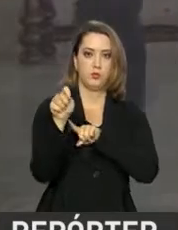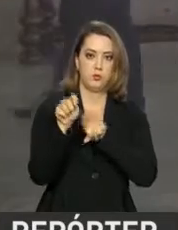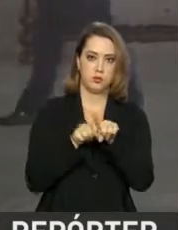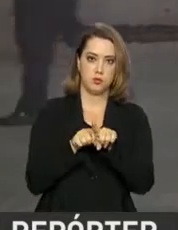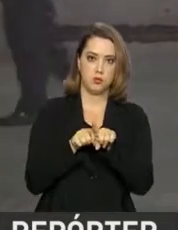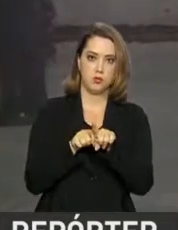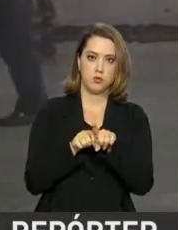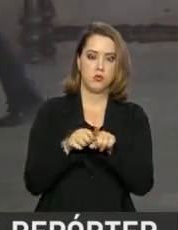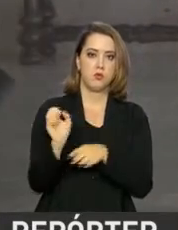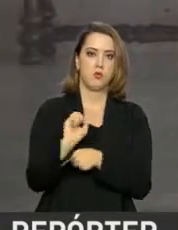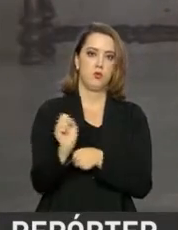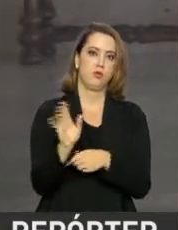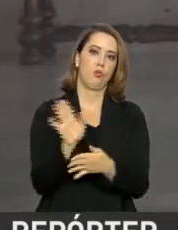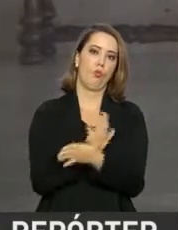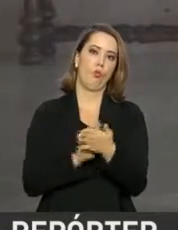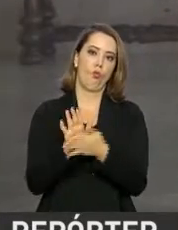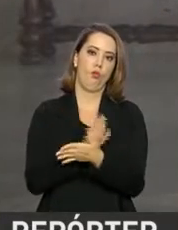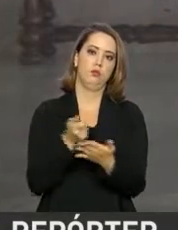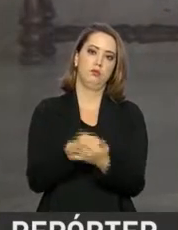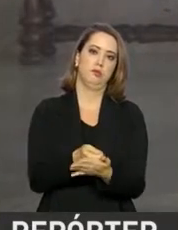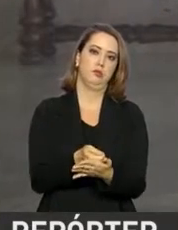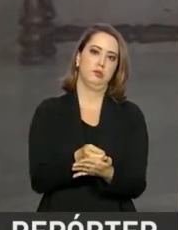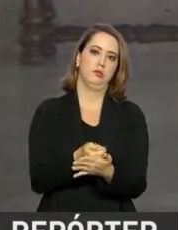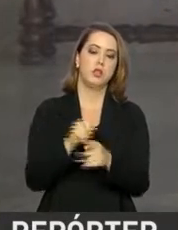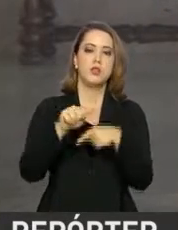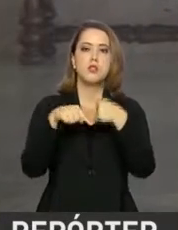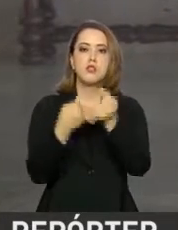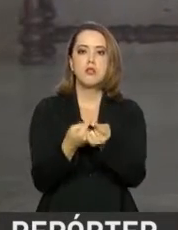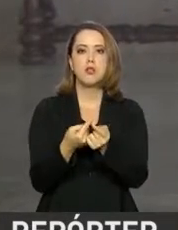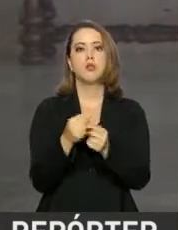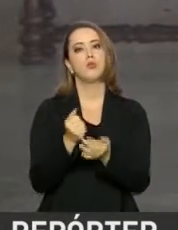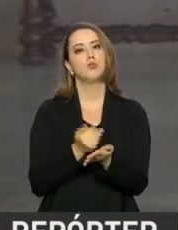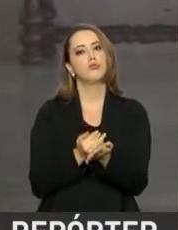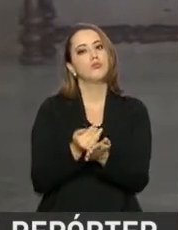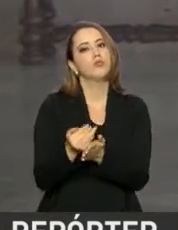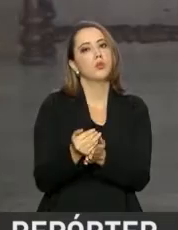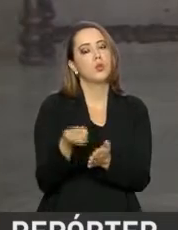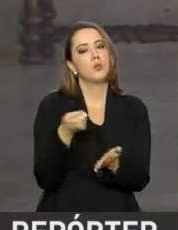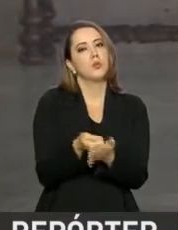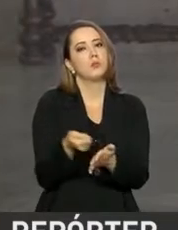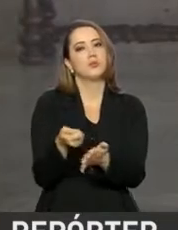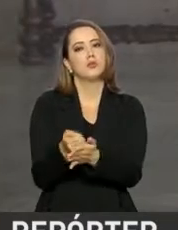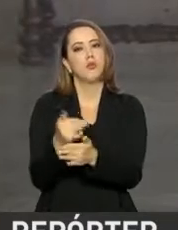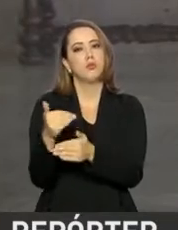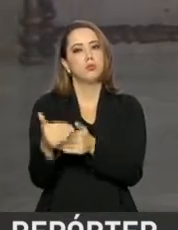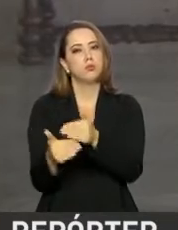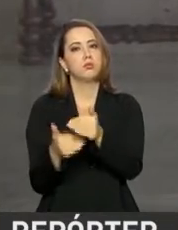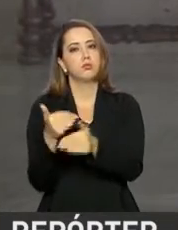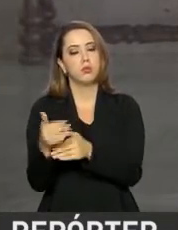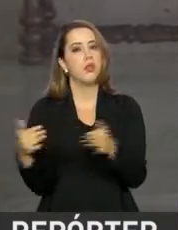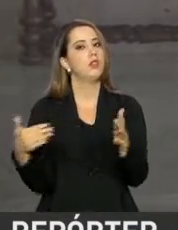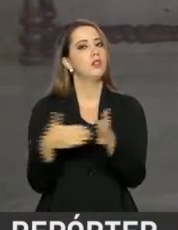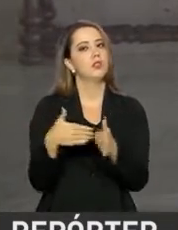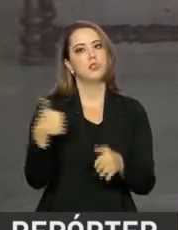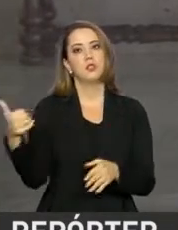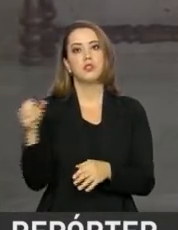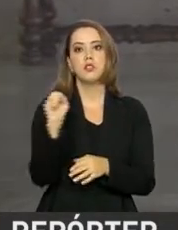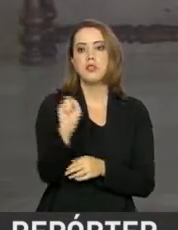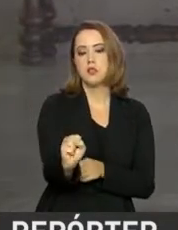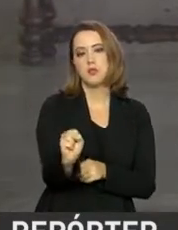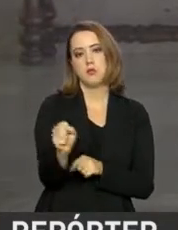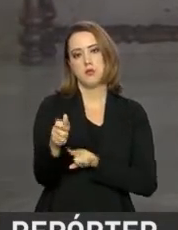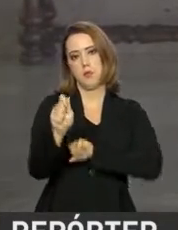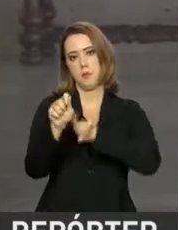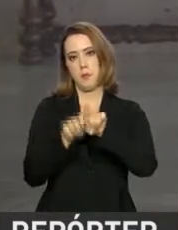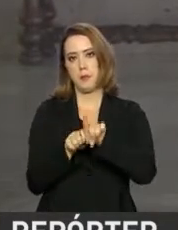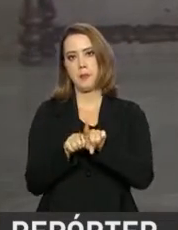não pagariam nada à União e essa alíquota seria gradativamente recomposta até se chegar ao 18º mês com 100%